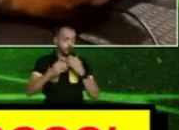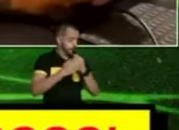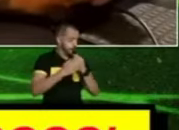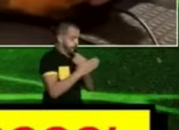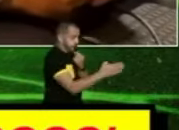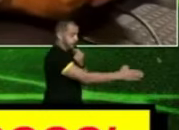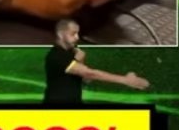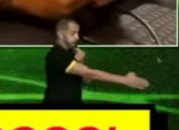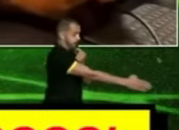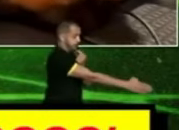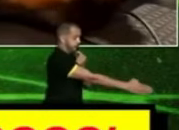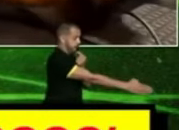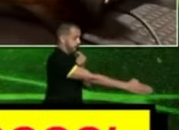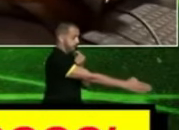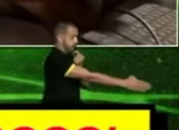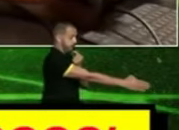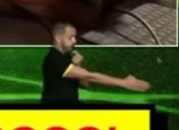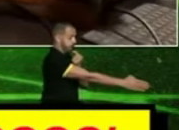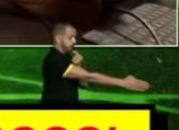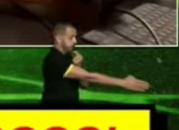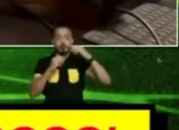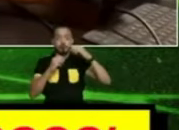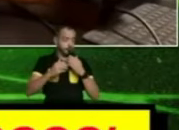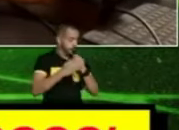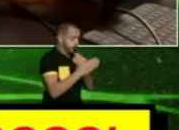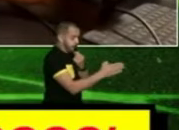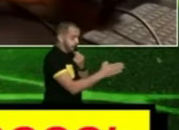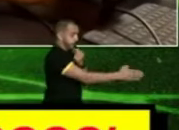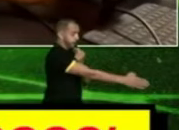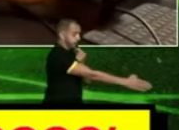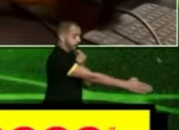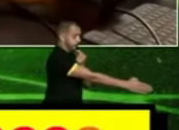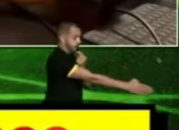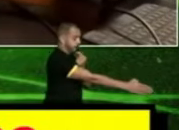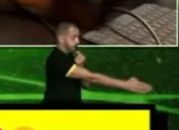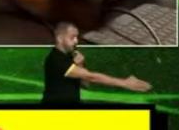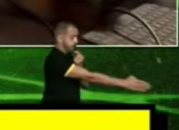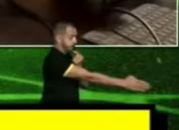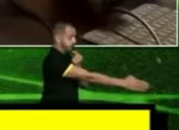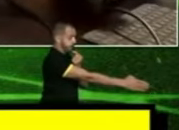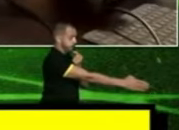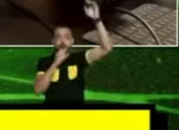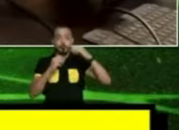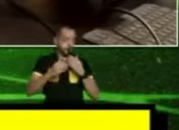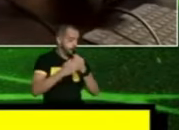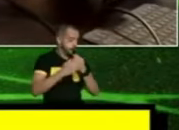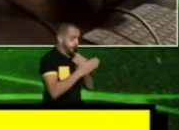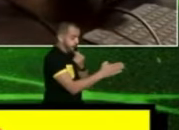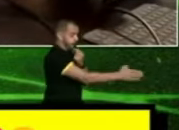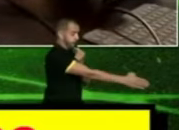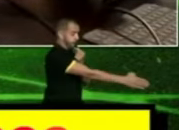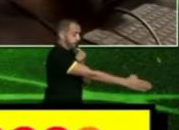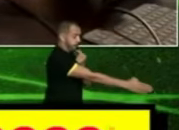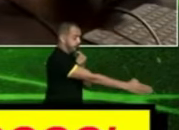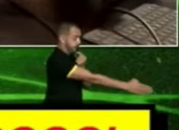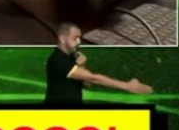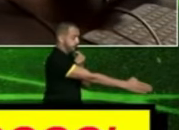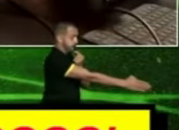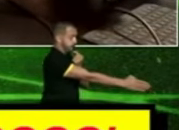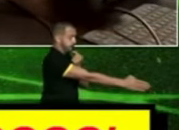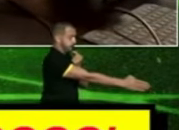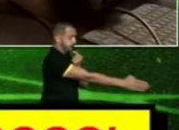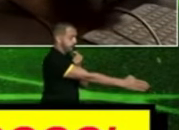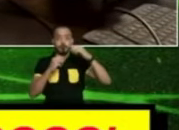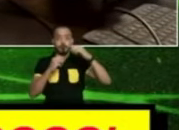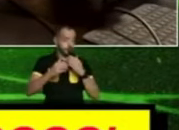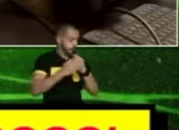gol é gol do Galo é do esqueitista saiu do fez